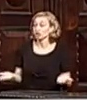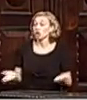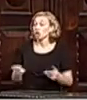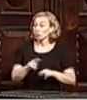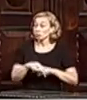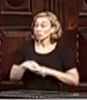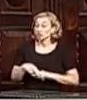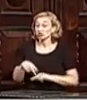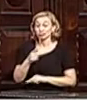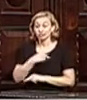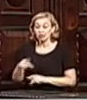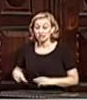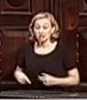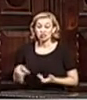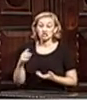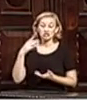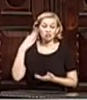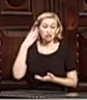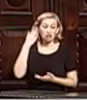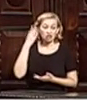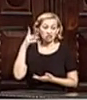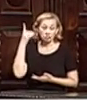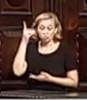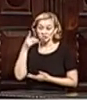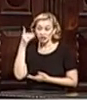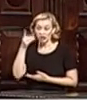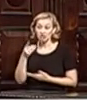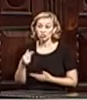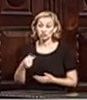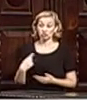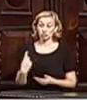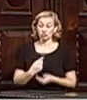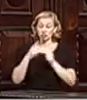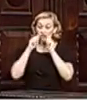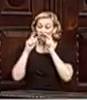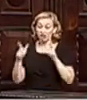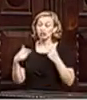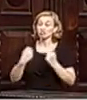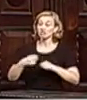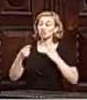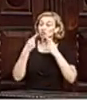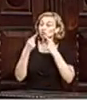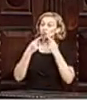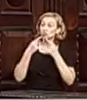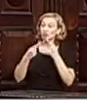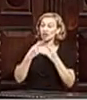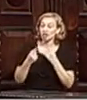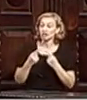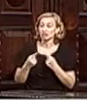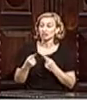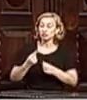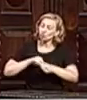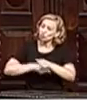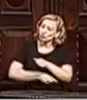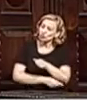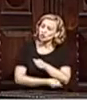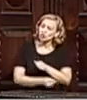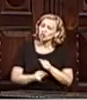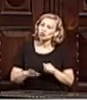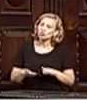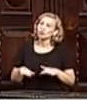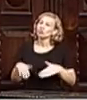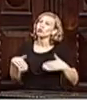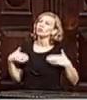deputados, nós temos que aqui nessa Assembleia Legislativa discutir com profundidade quais são